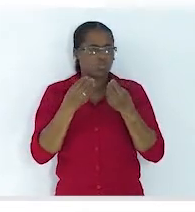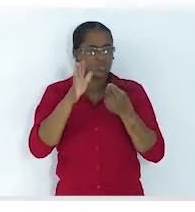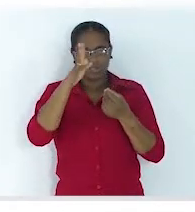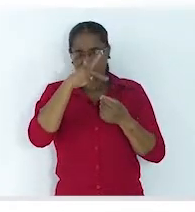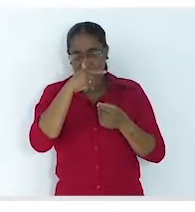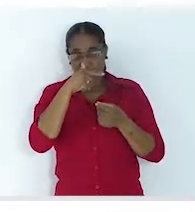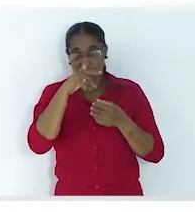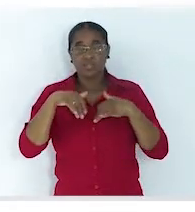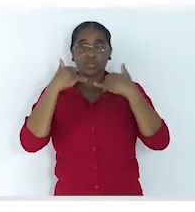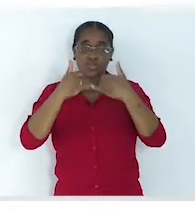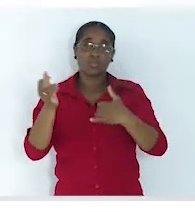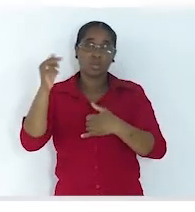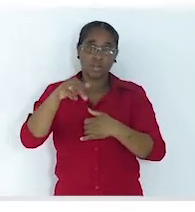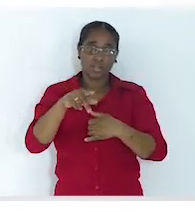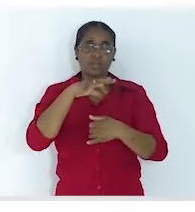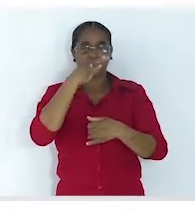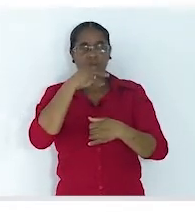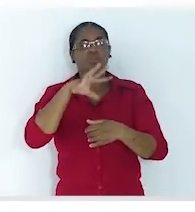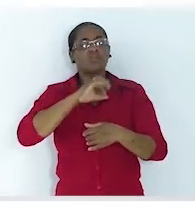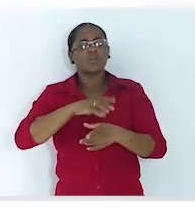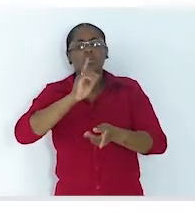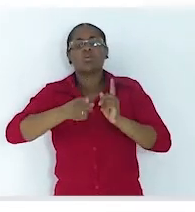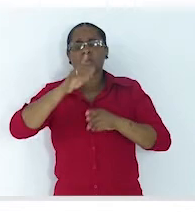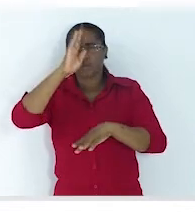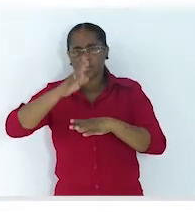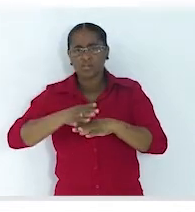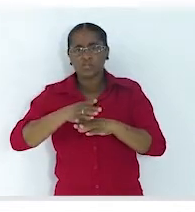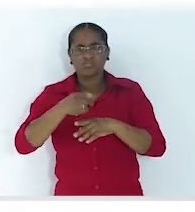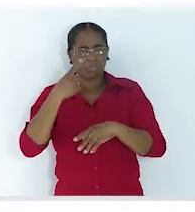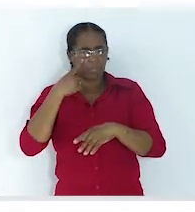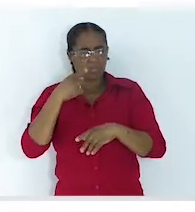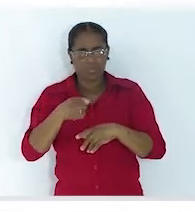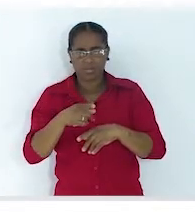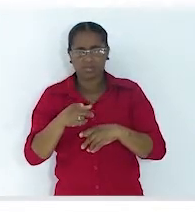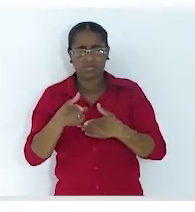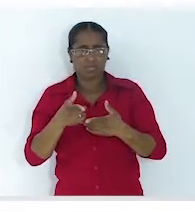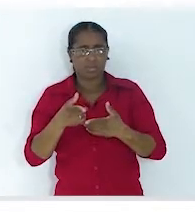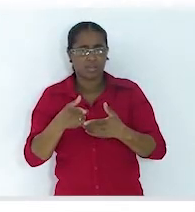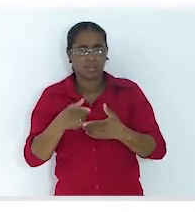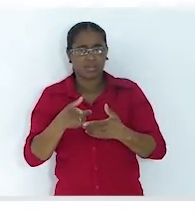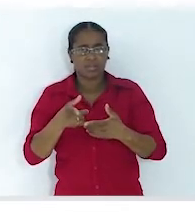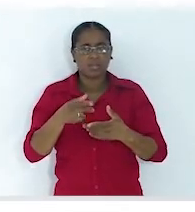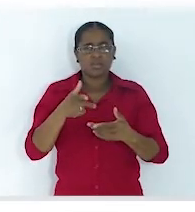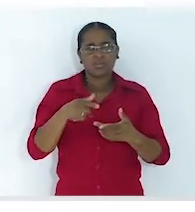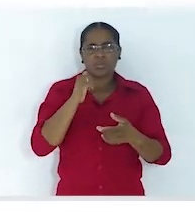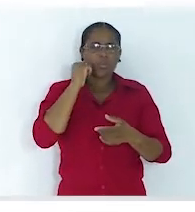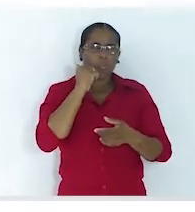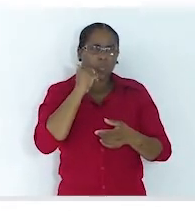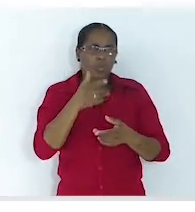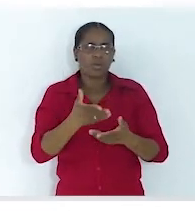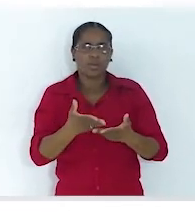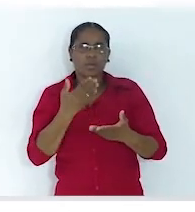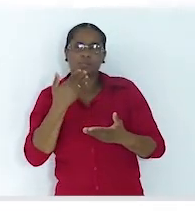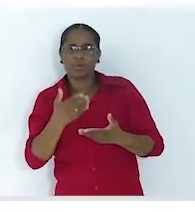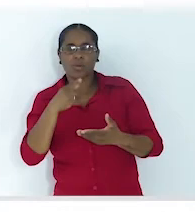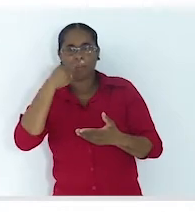lhe chegou, contou à filha o sucedido. Esta não pareceu inquietar-se com o encargo do imperador e pediu